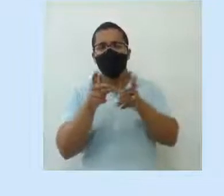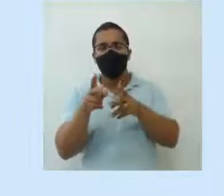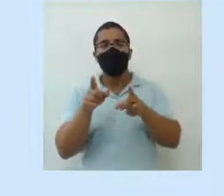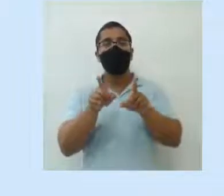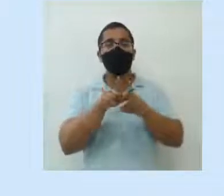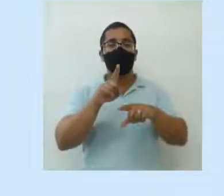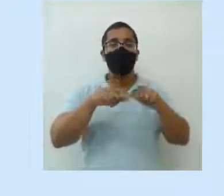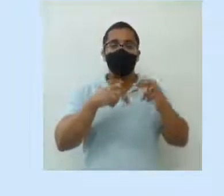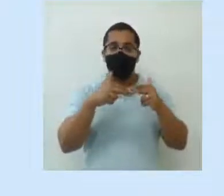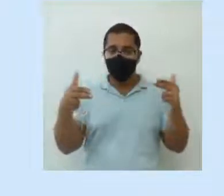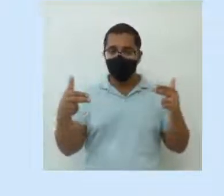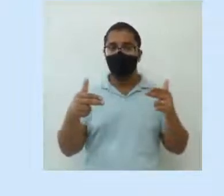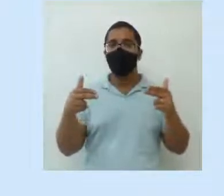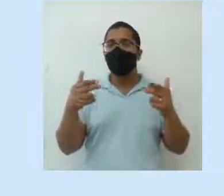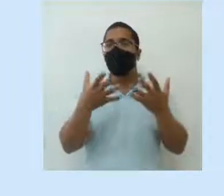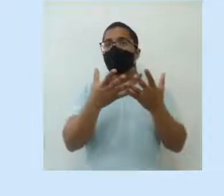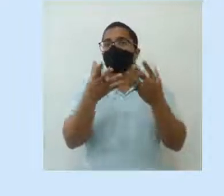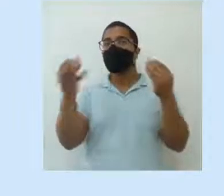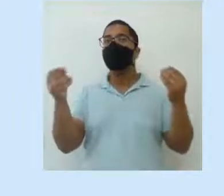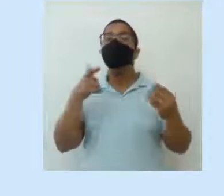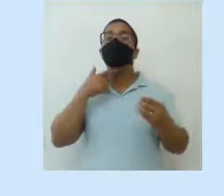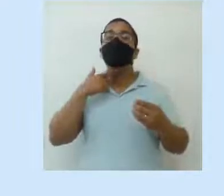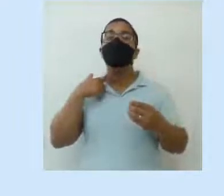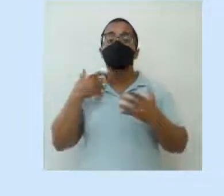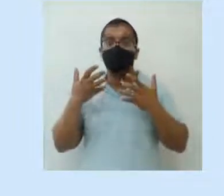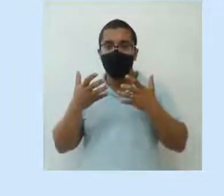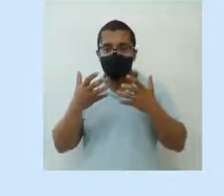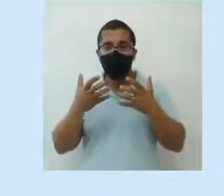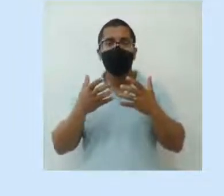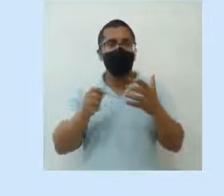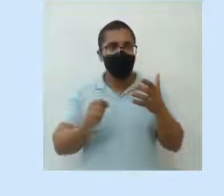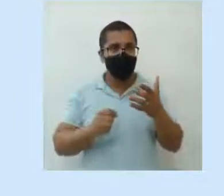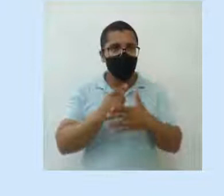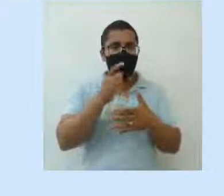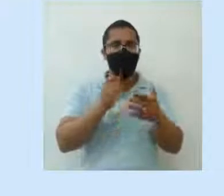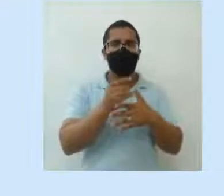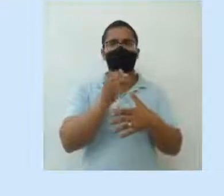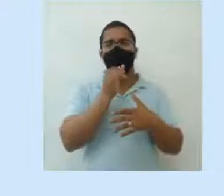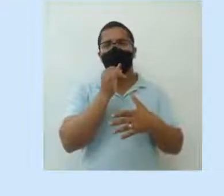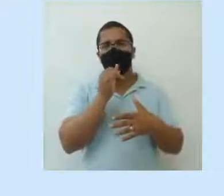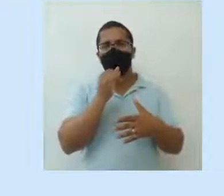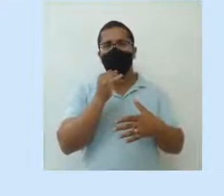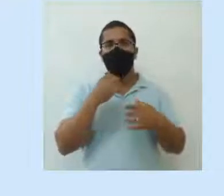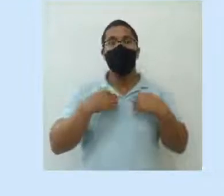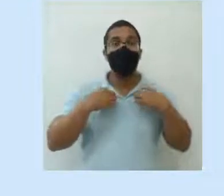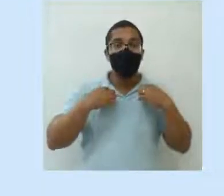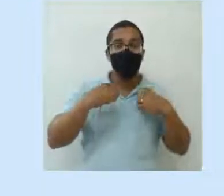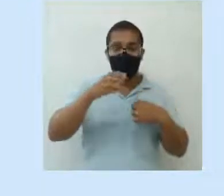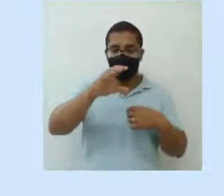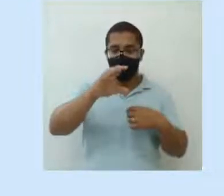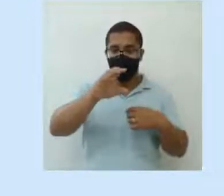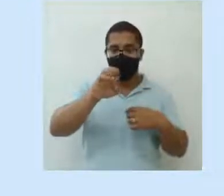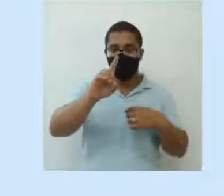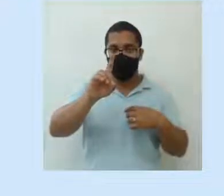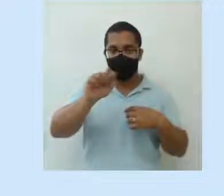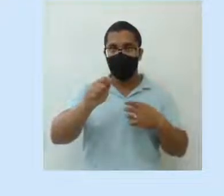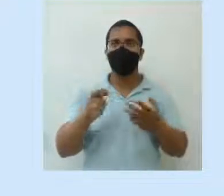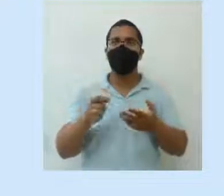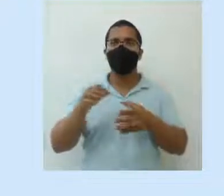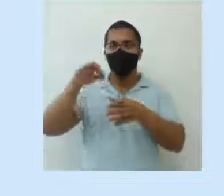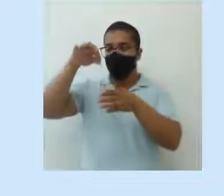produtos cobiçados pelos ocidentais, como a seda, o chá,